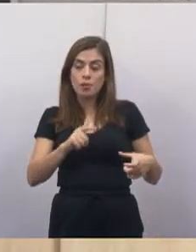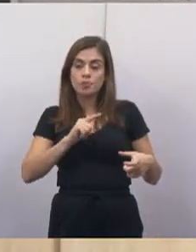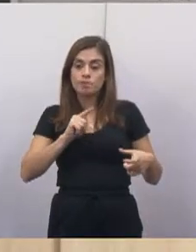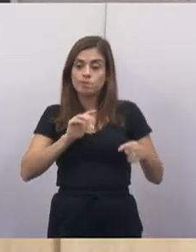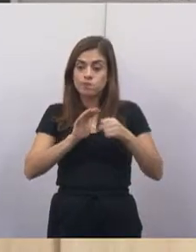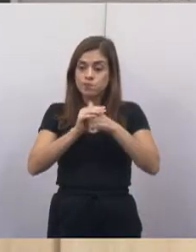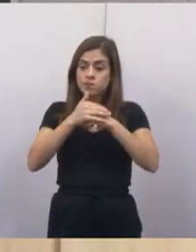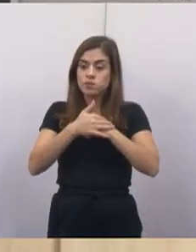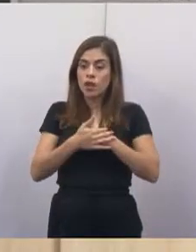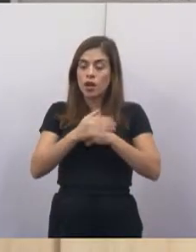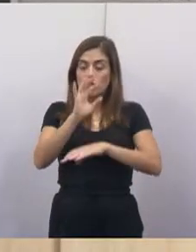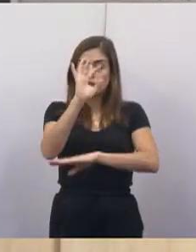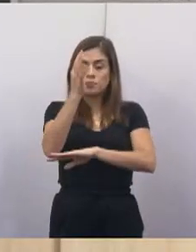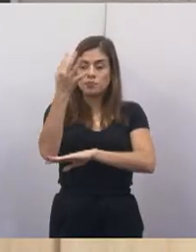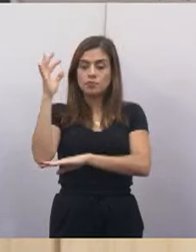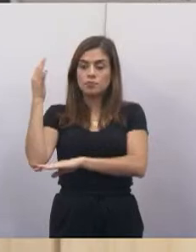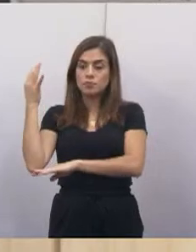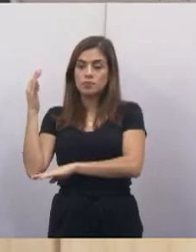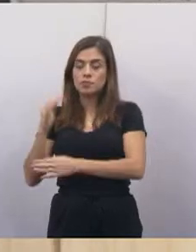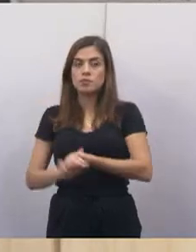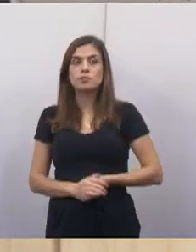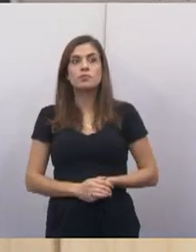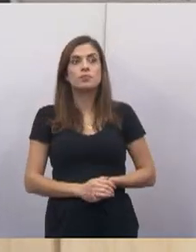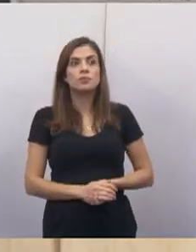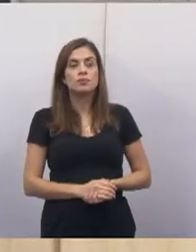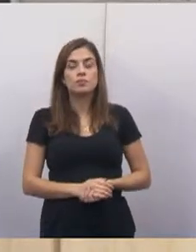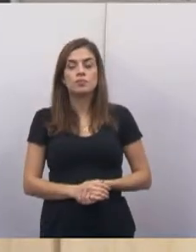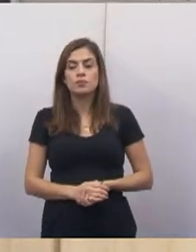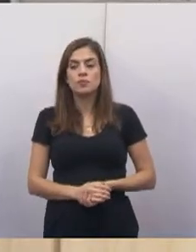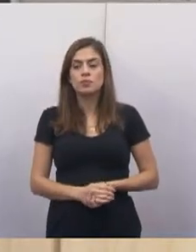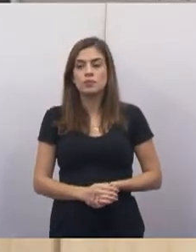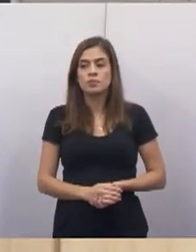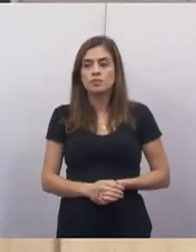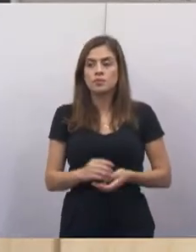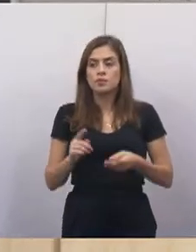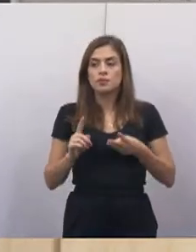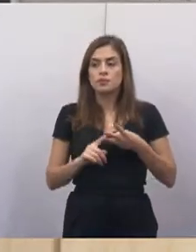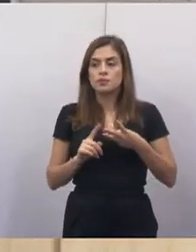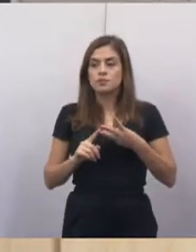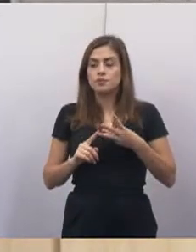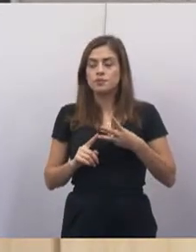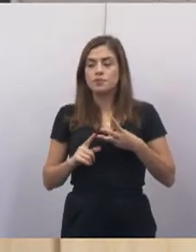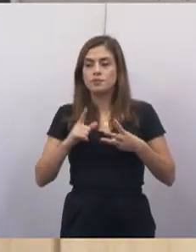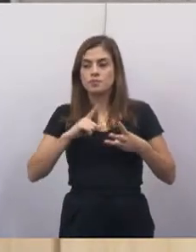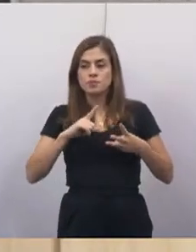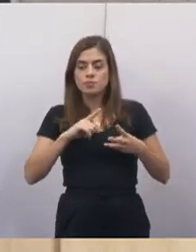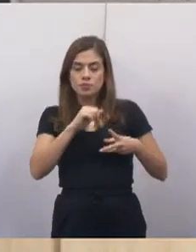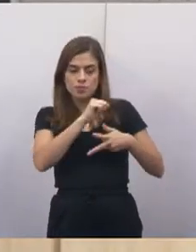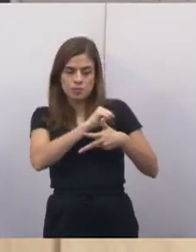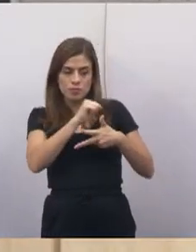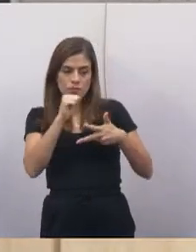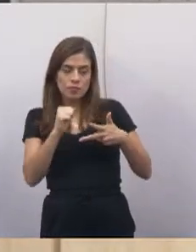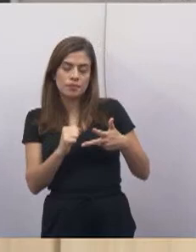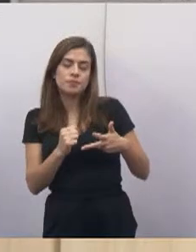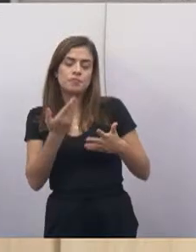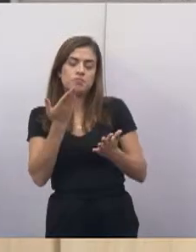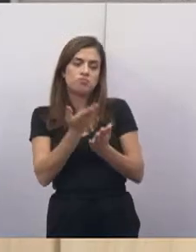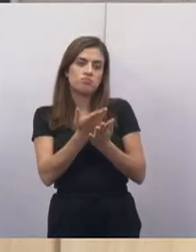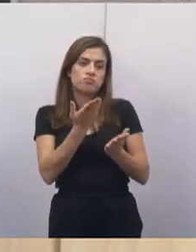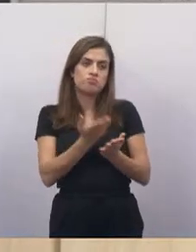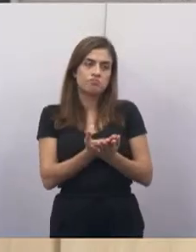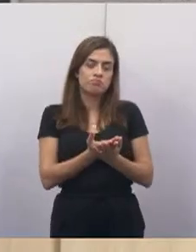preservação ambiental. 3. Existe, por meio do poder público, algum